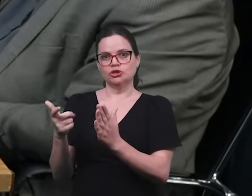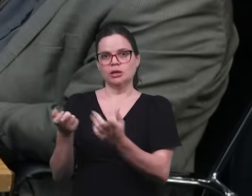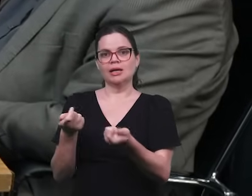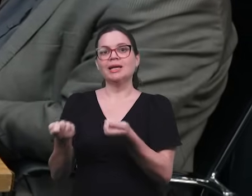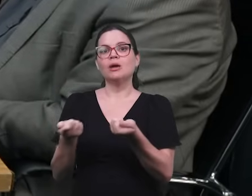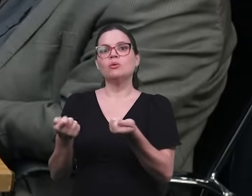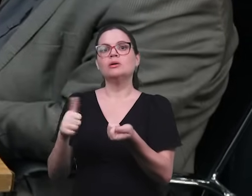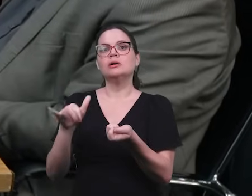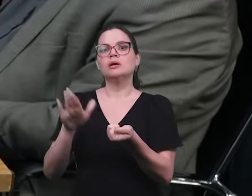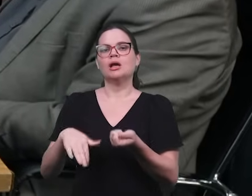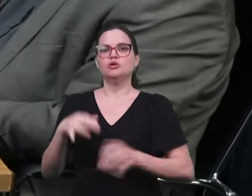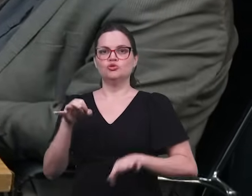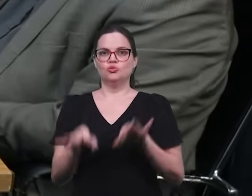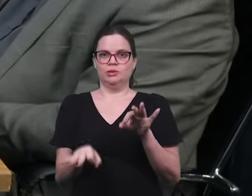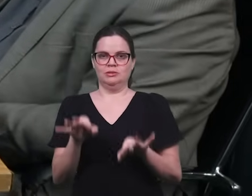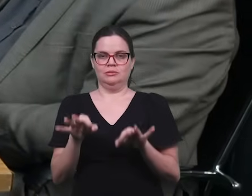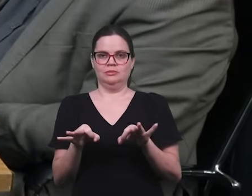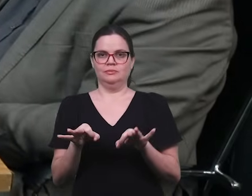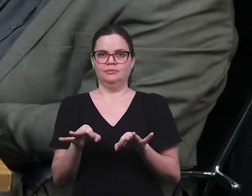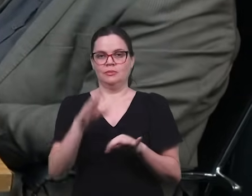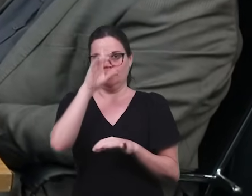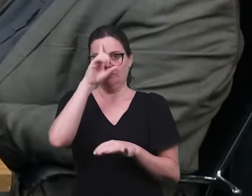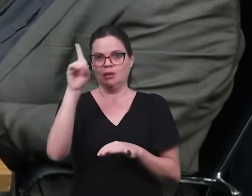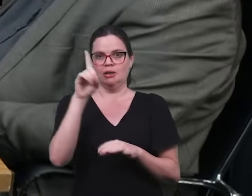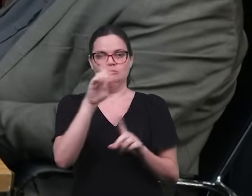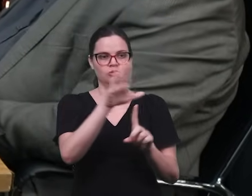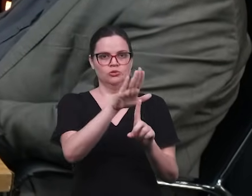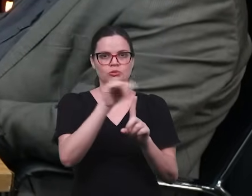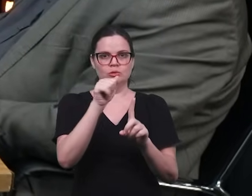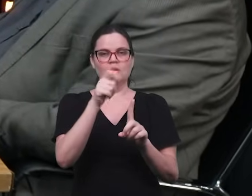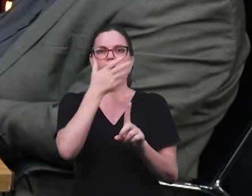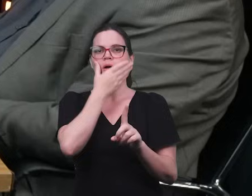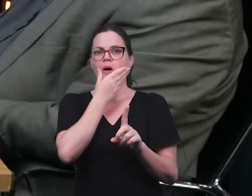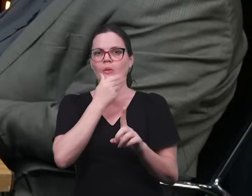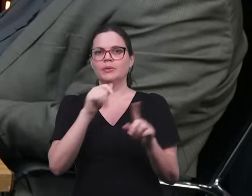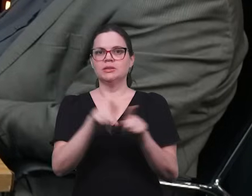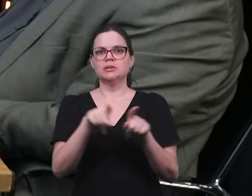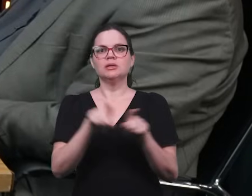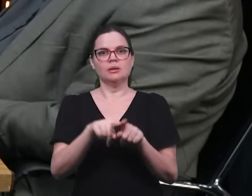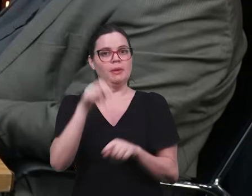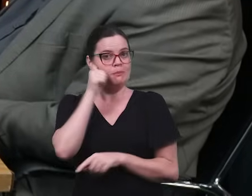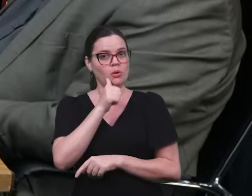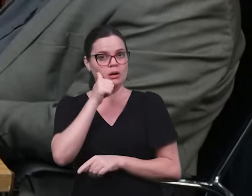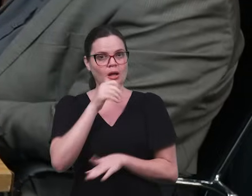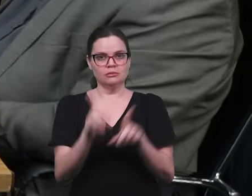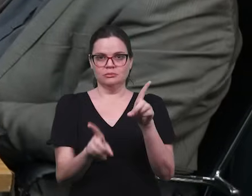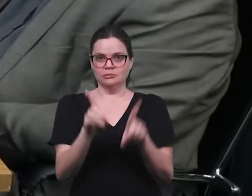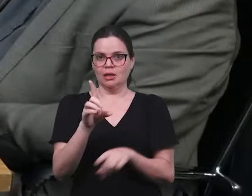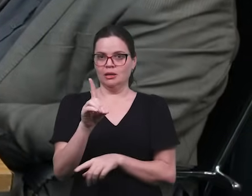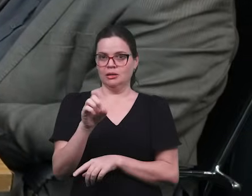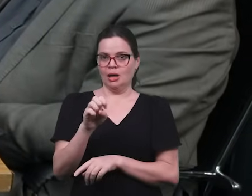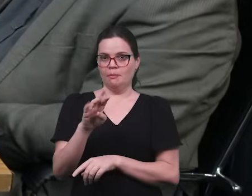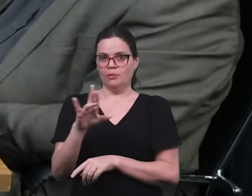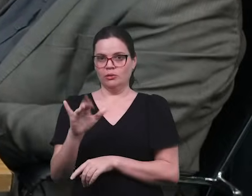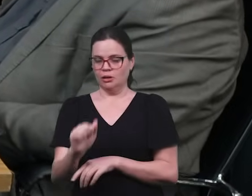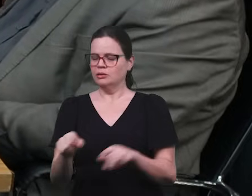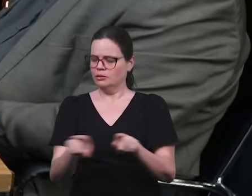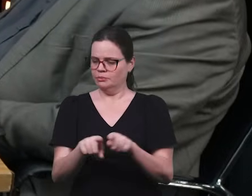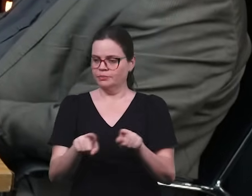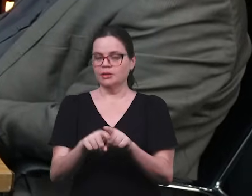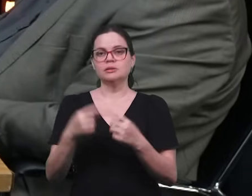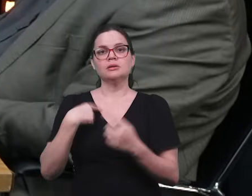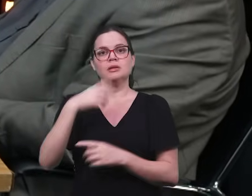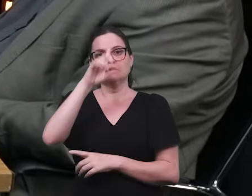por juízes, né? Homens escolhidos por Deus, homens e mulheres, né? Débora, né? Escolhidos por Deus,